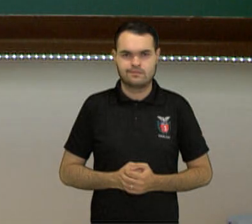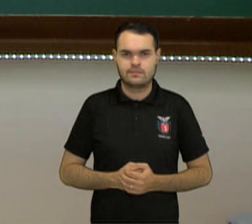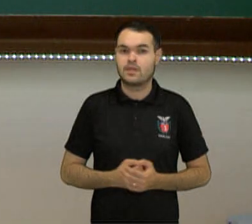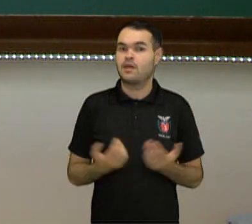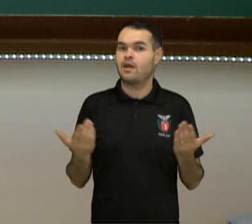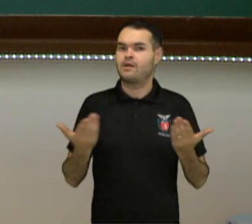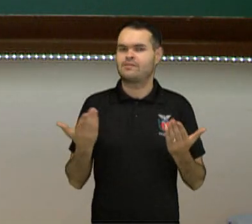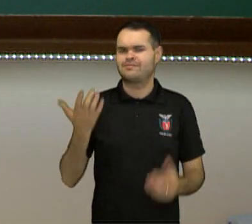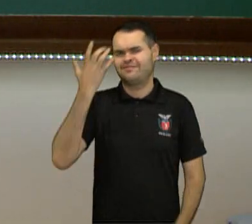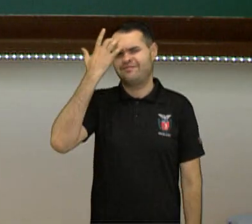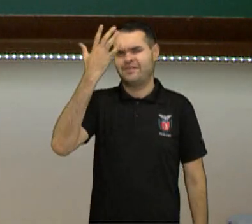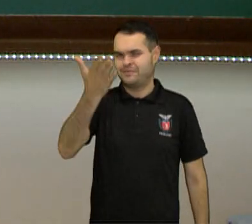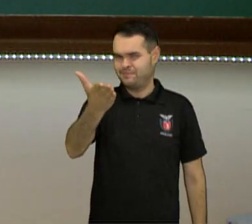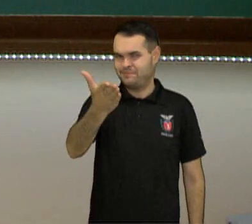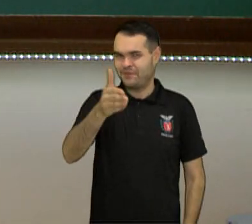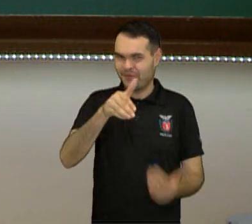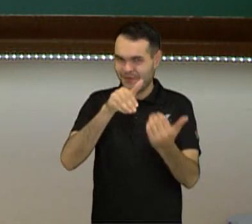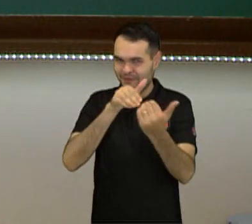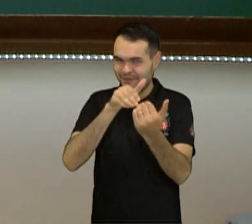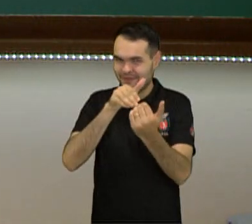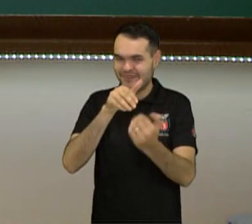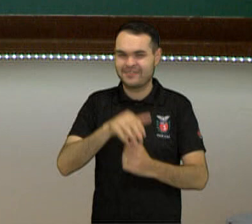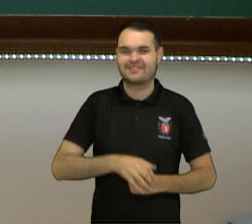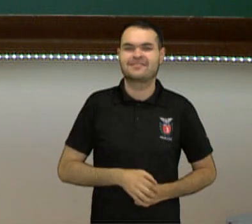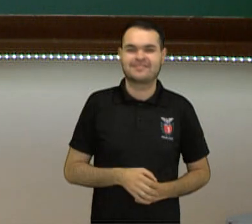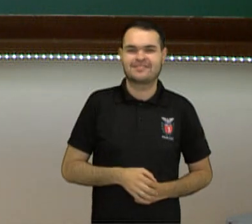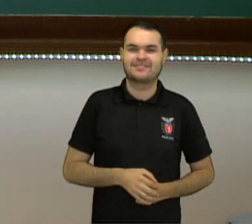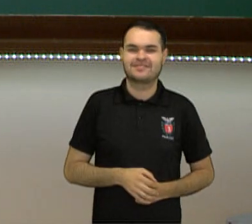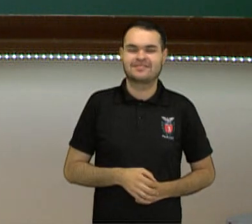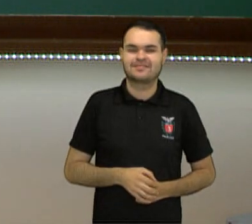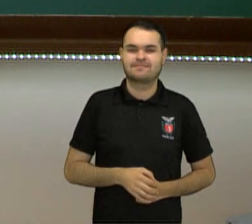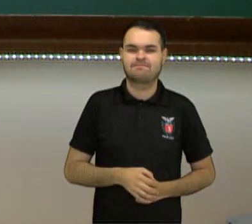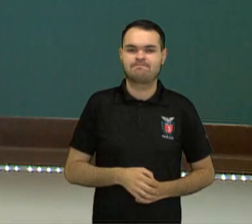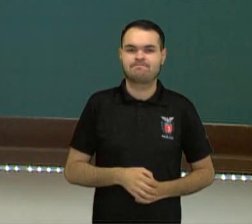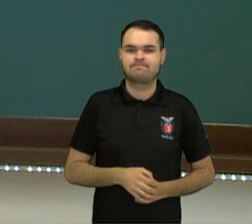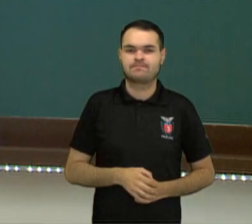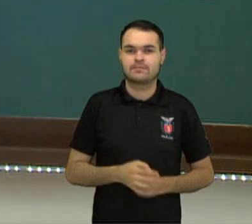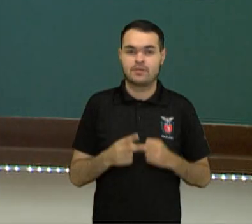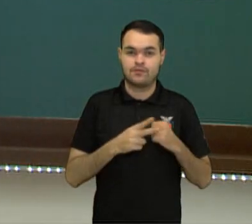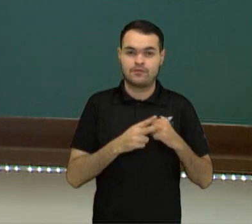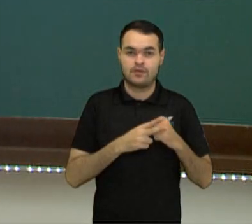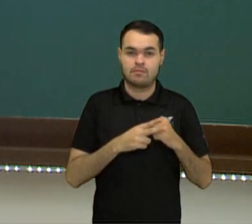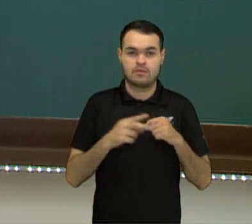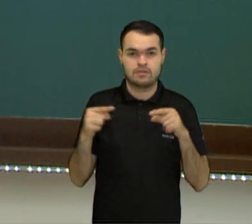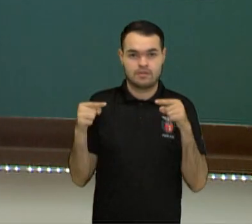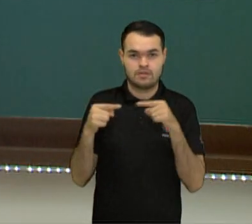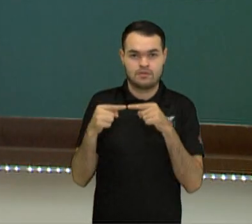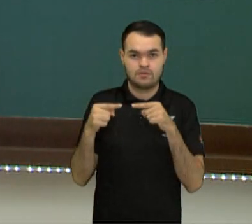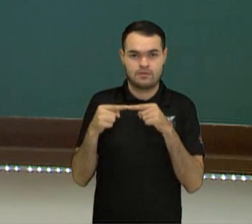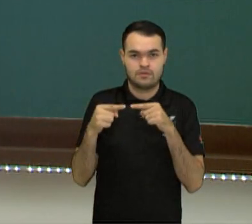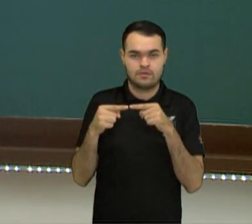Agora aqui ficou mais fácil, não ficou? Vamos ver. Os verbos regulares.